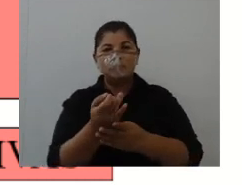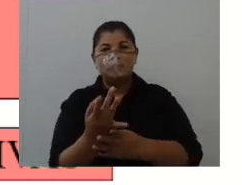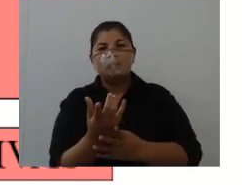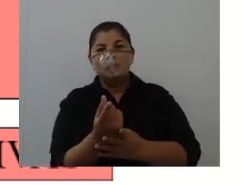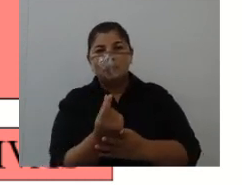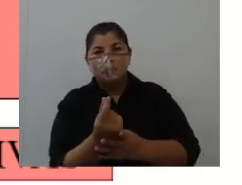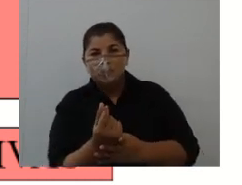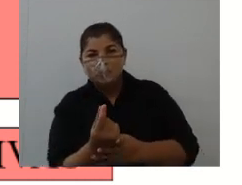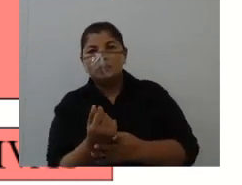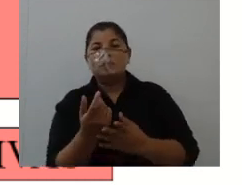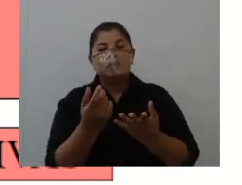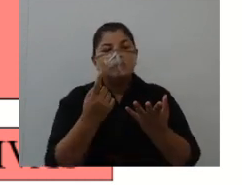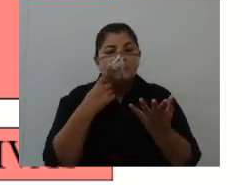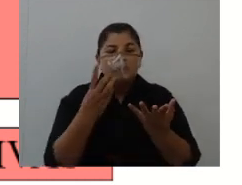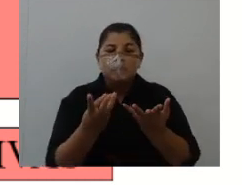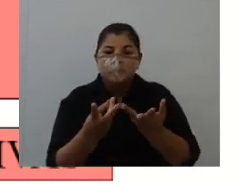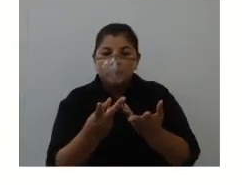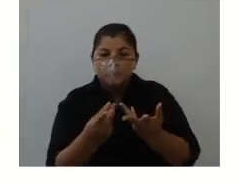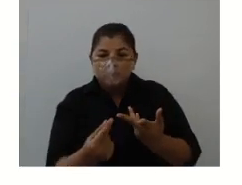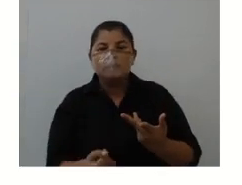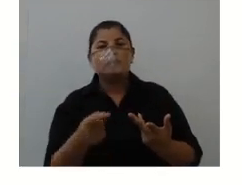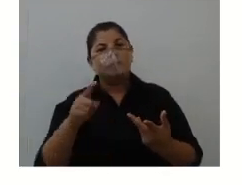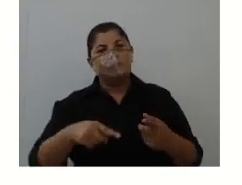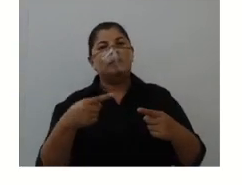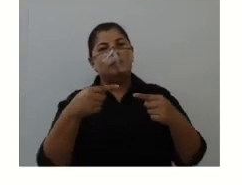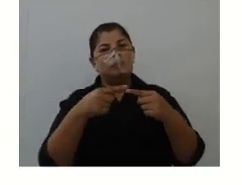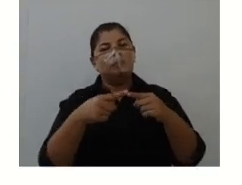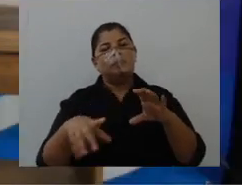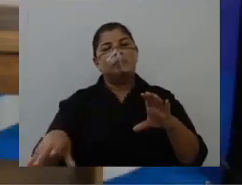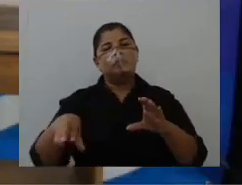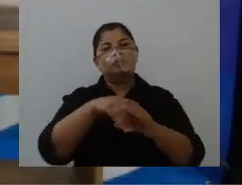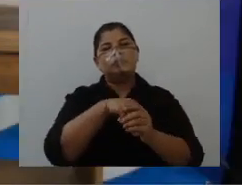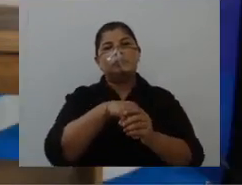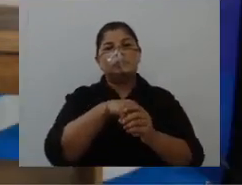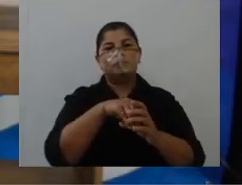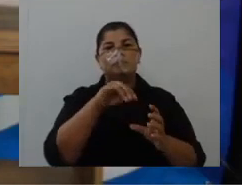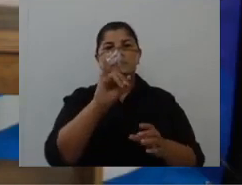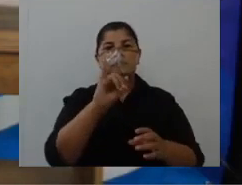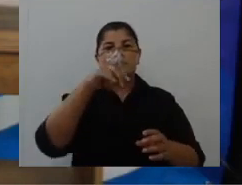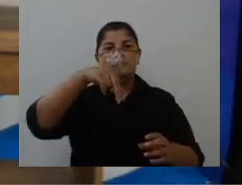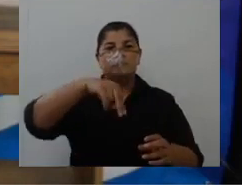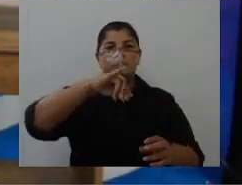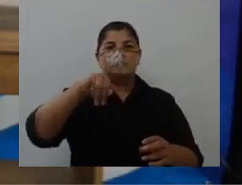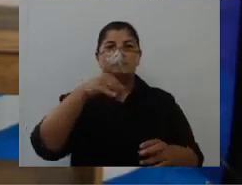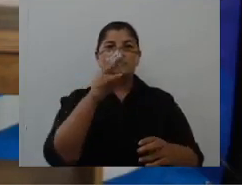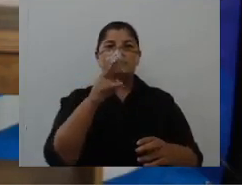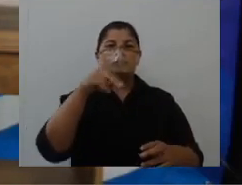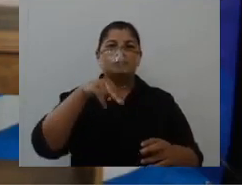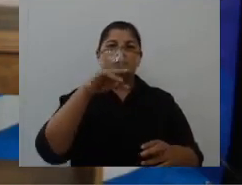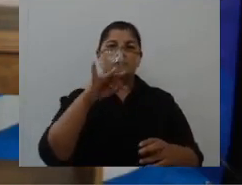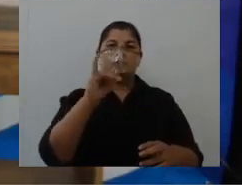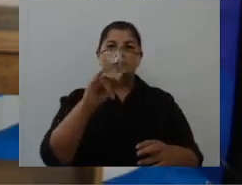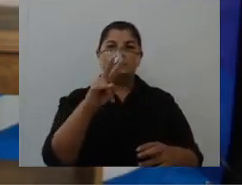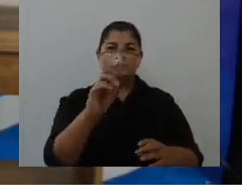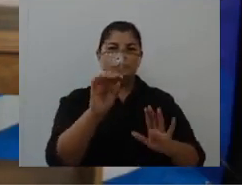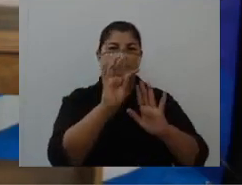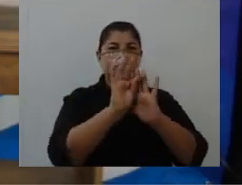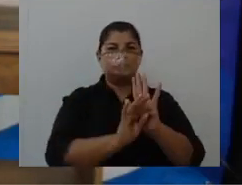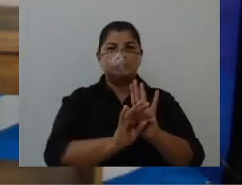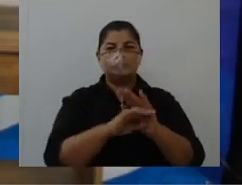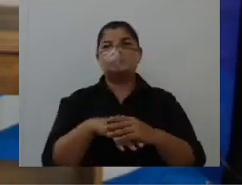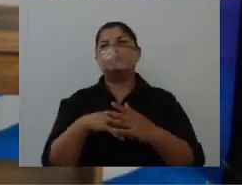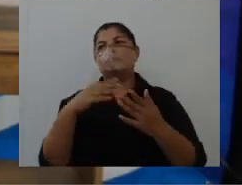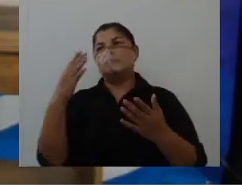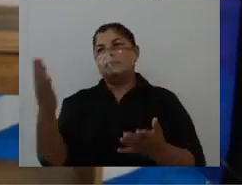texto injuntivo. Beleza? E aí, pessoal, tem uma série de gêneros para vocês, mas o nosso foco hoje é o